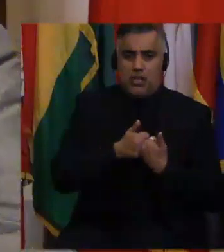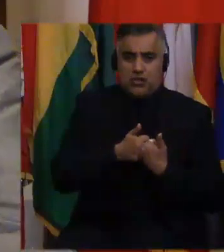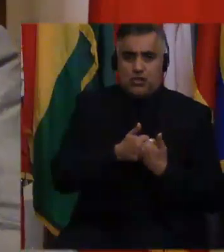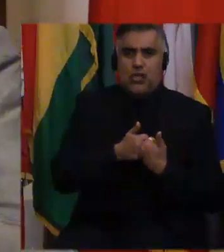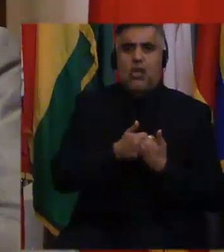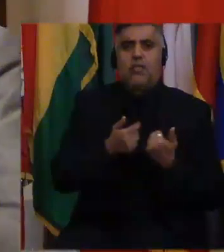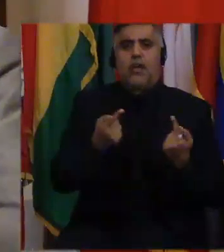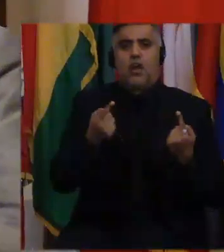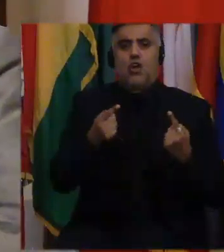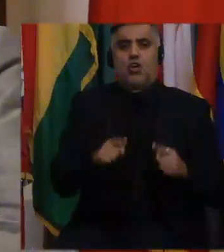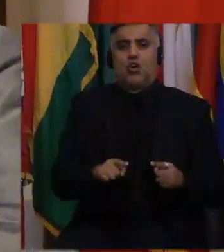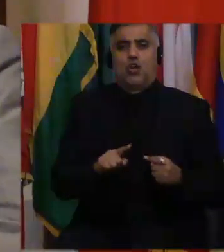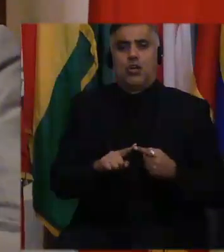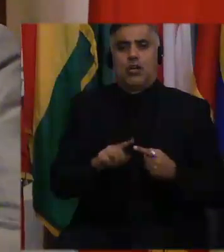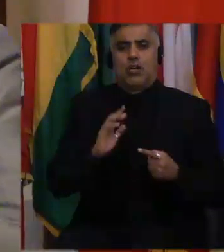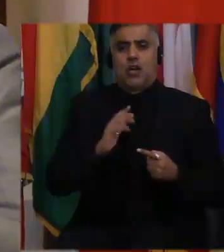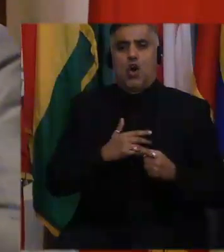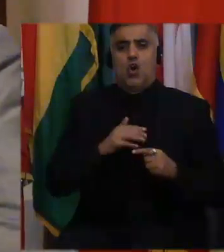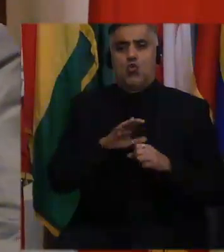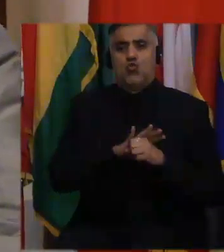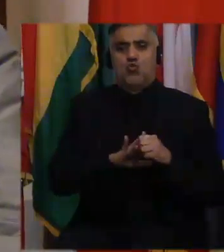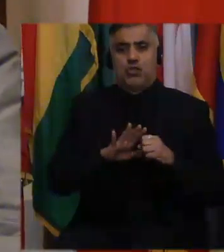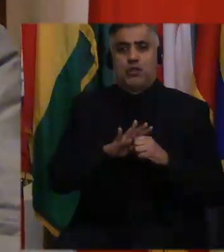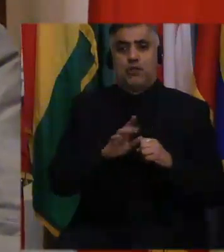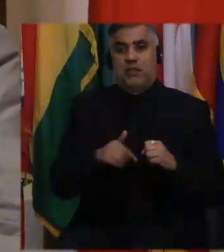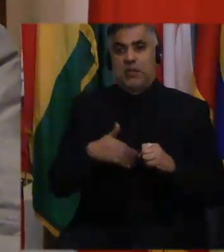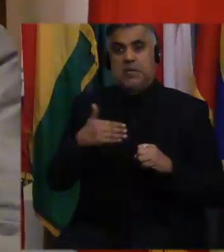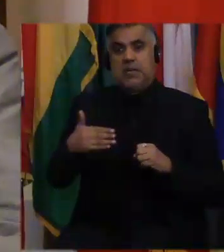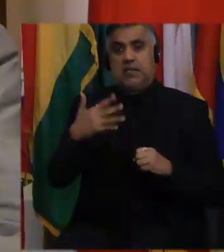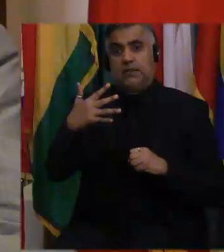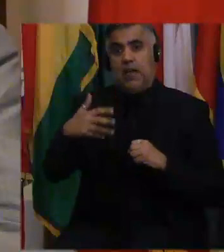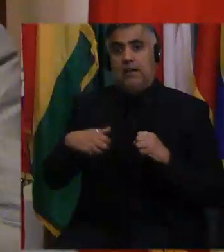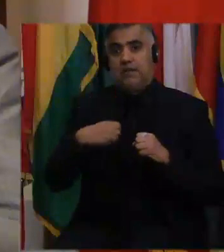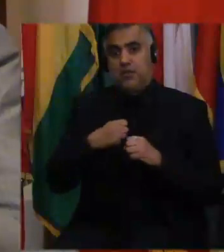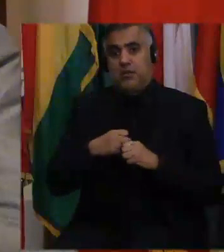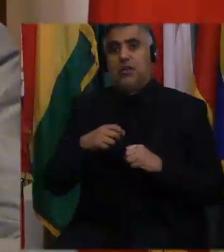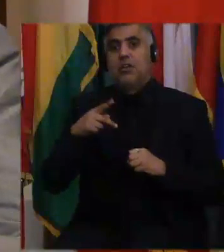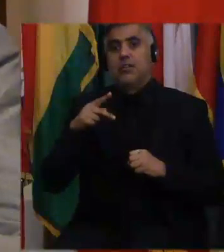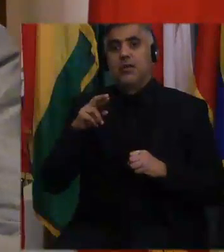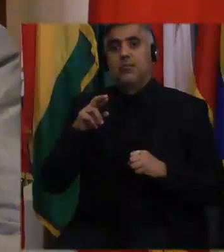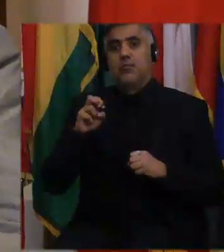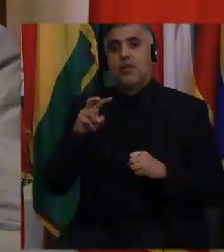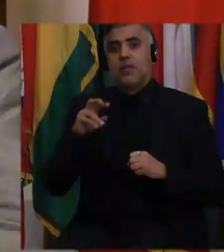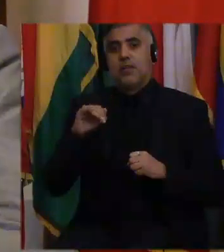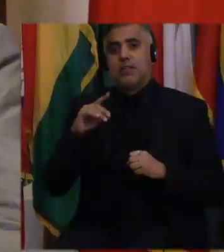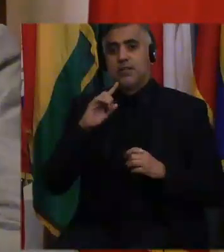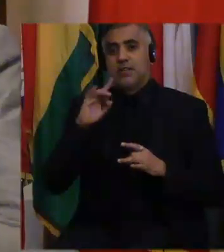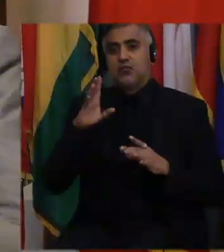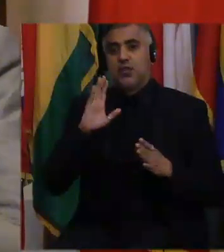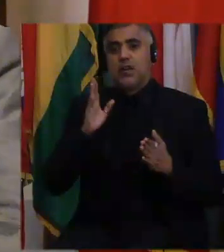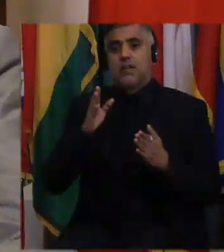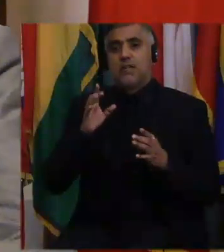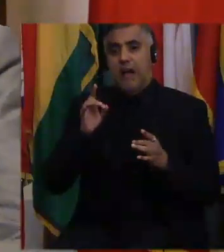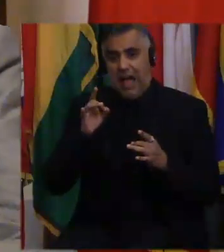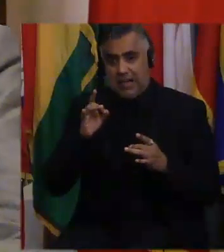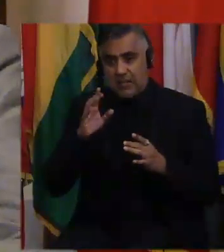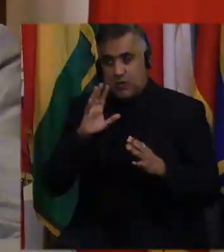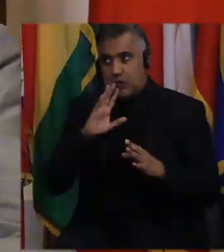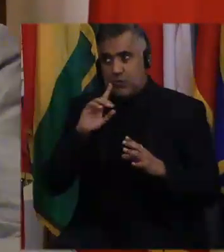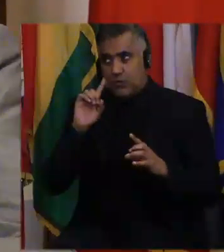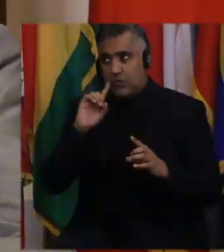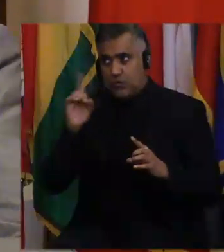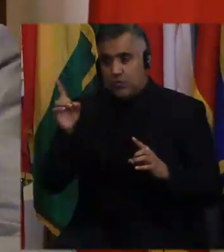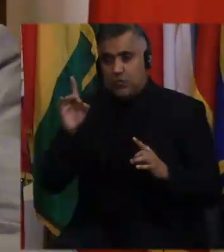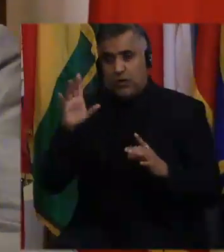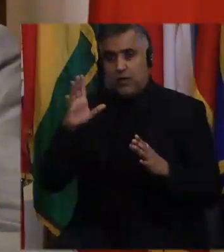próximos 5 anos. Por exemplo, o tema da prevalência de formas de violência extrema contra as mulheres, o tema do incumprimento do dever